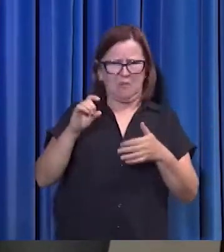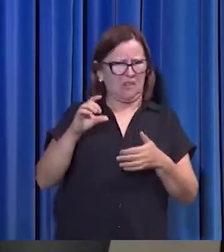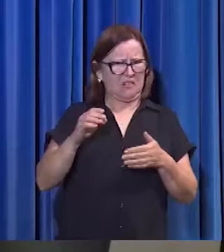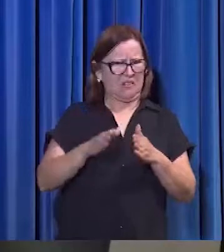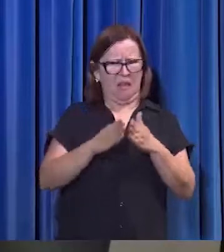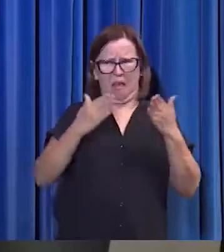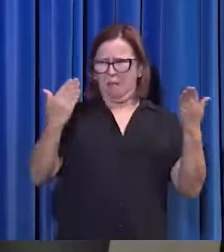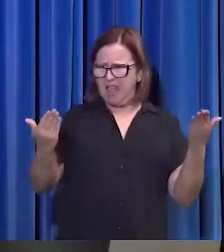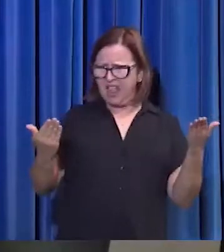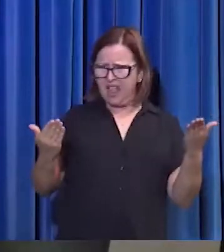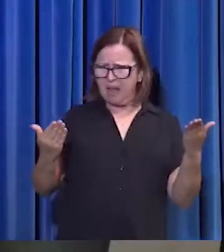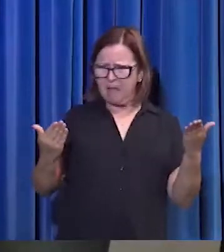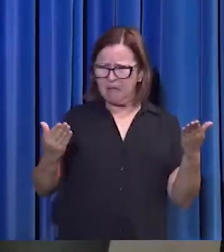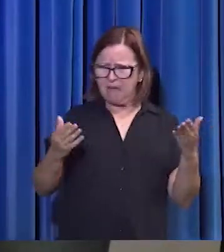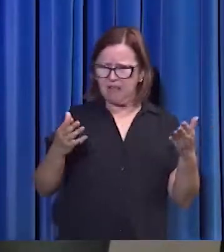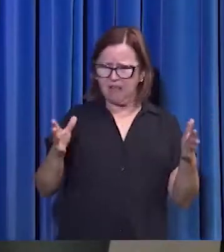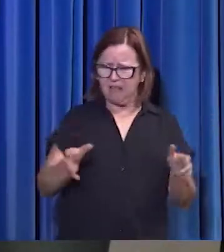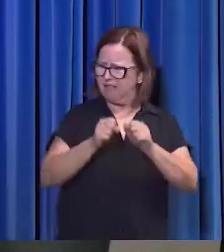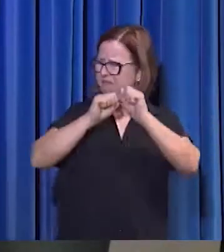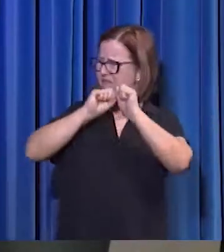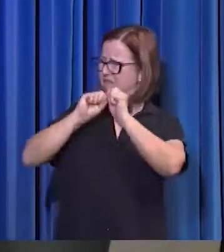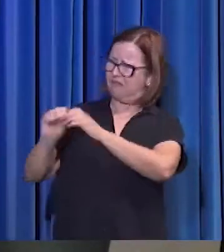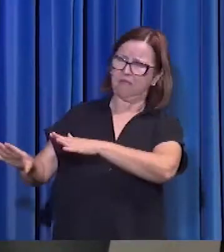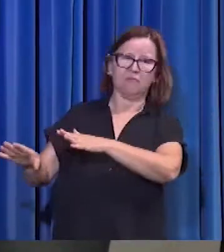Ele pegou a Bíblia e jogou lá no canto.